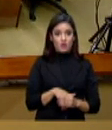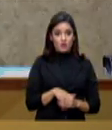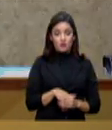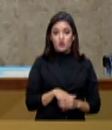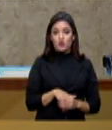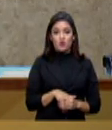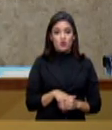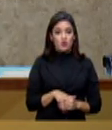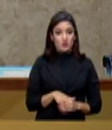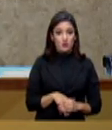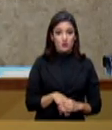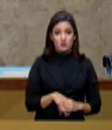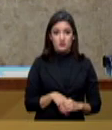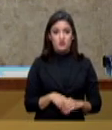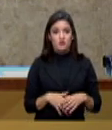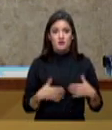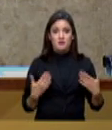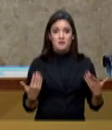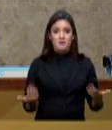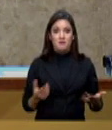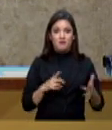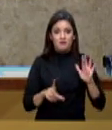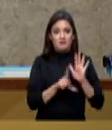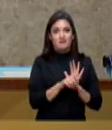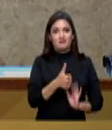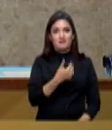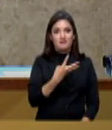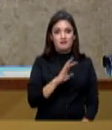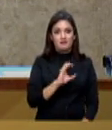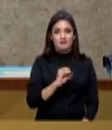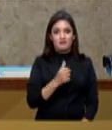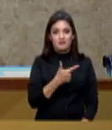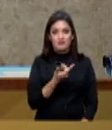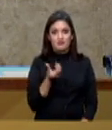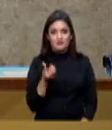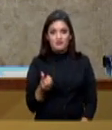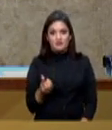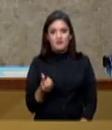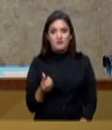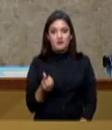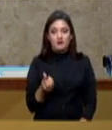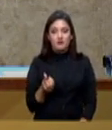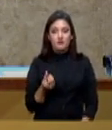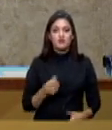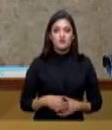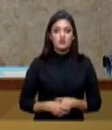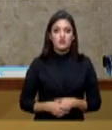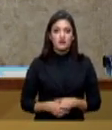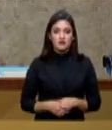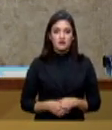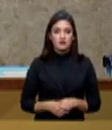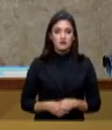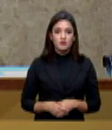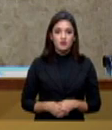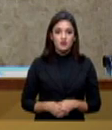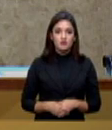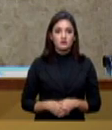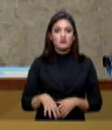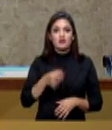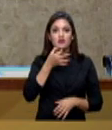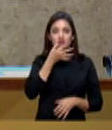2 a lei 1426 novo Marco legal sugere mas não